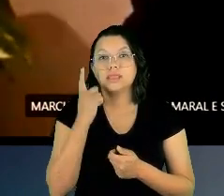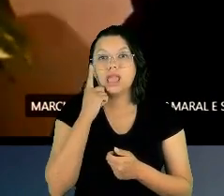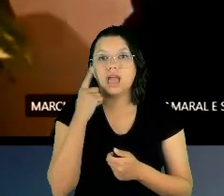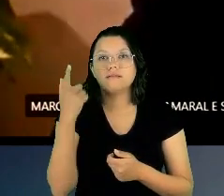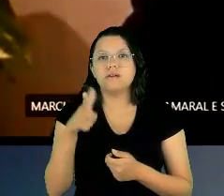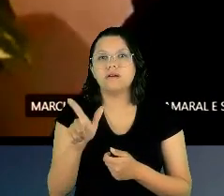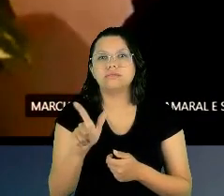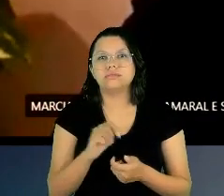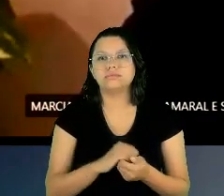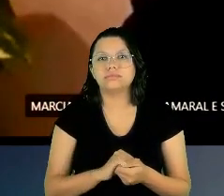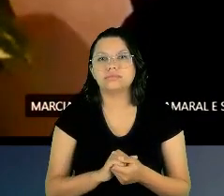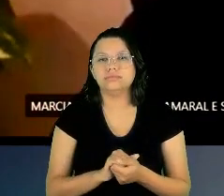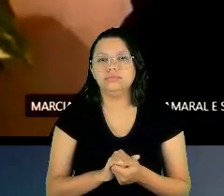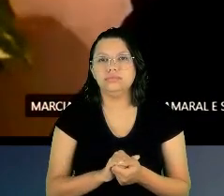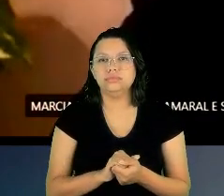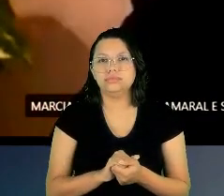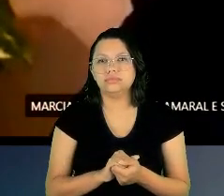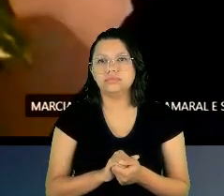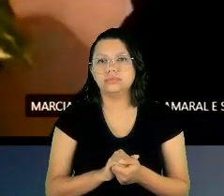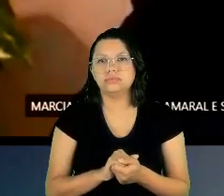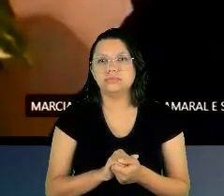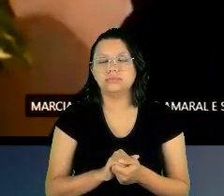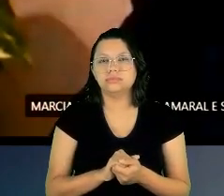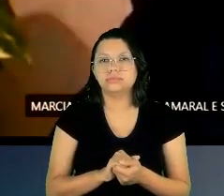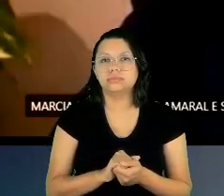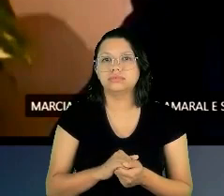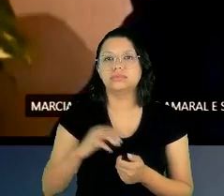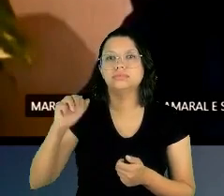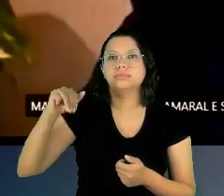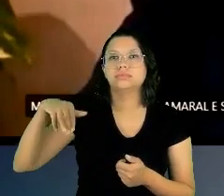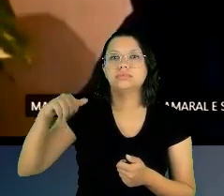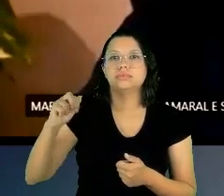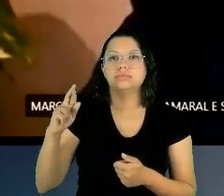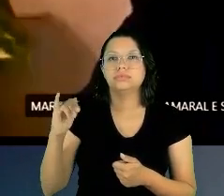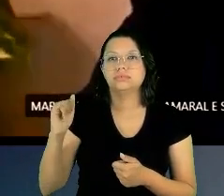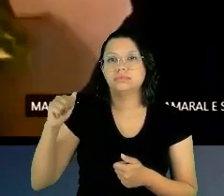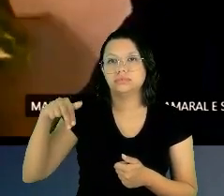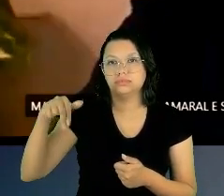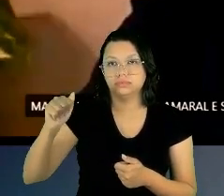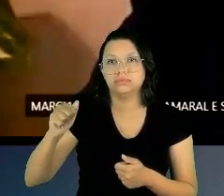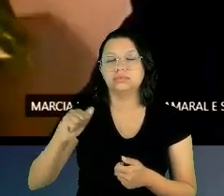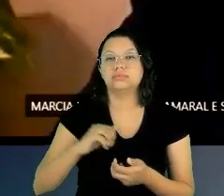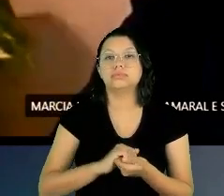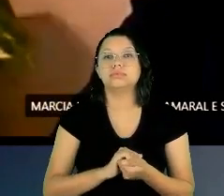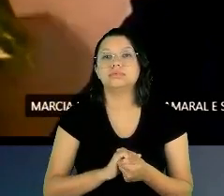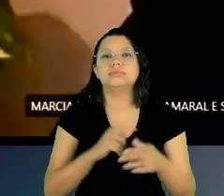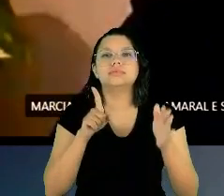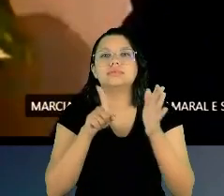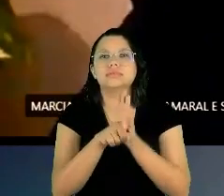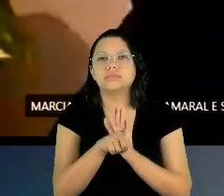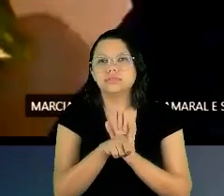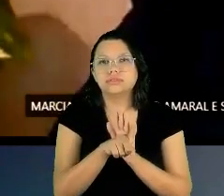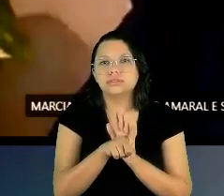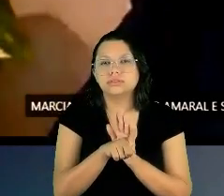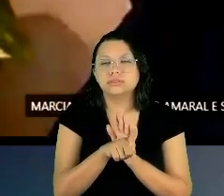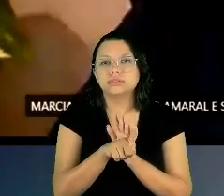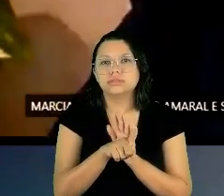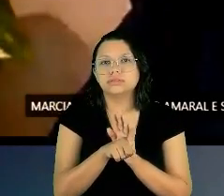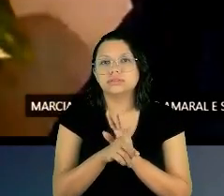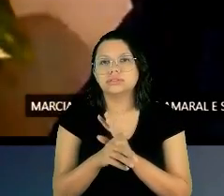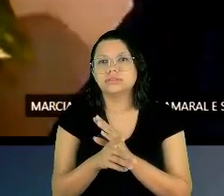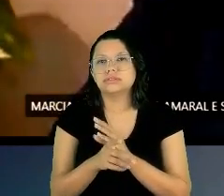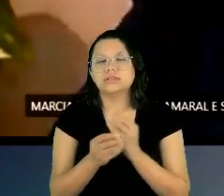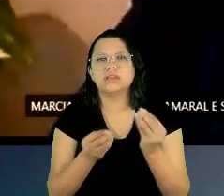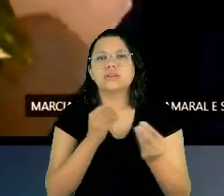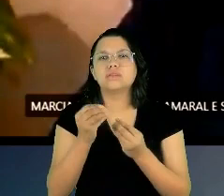Deixa eu ver a próxima aqui. É da Mariana Rezende. Ela